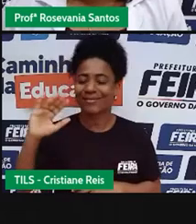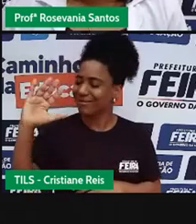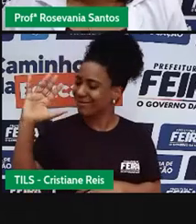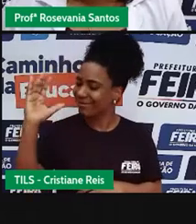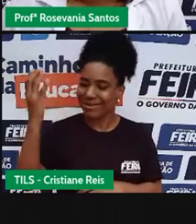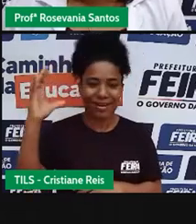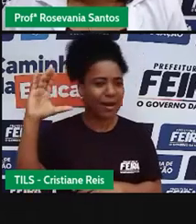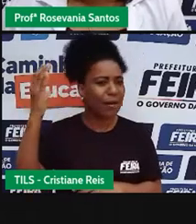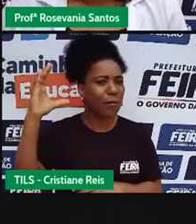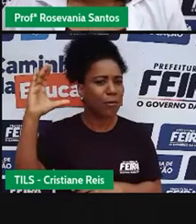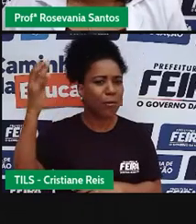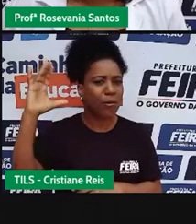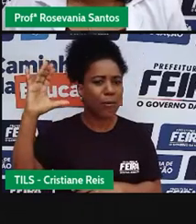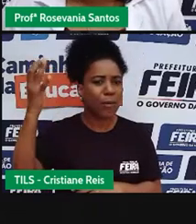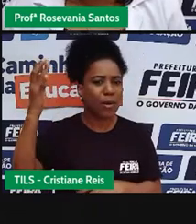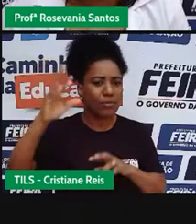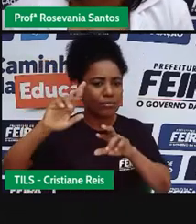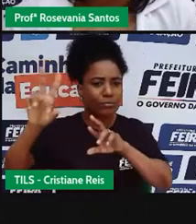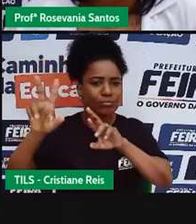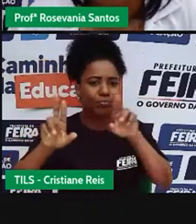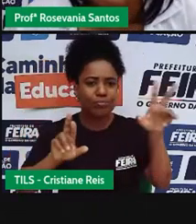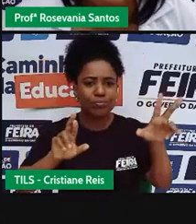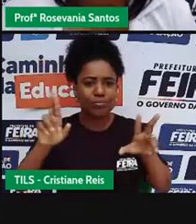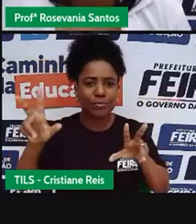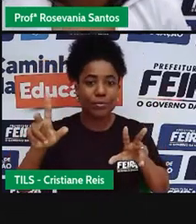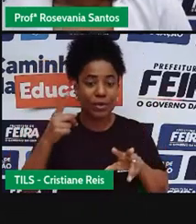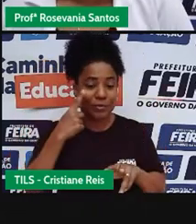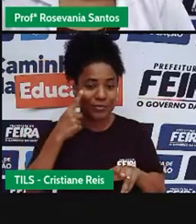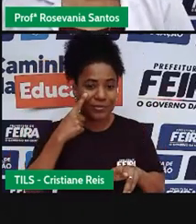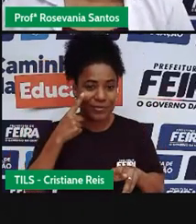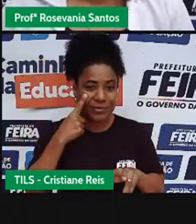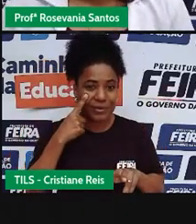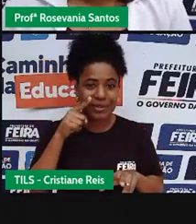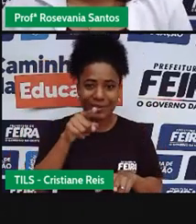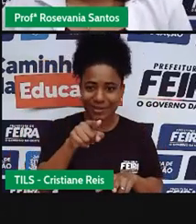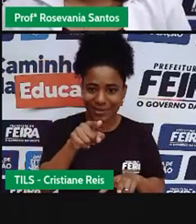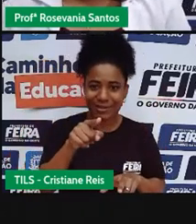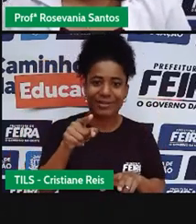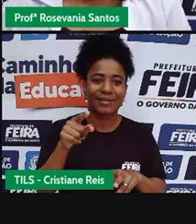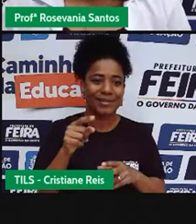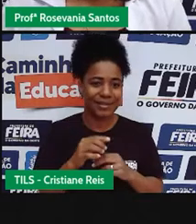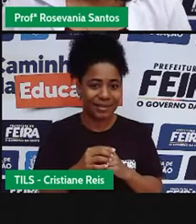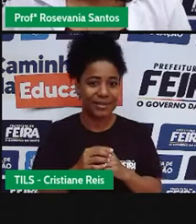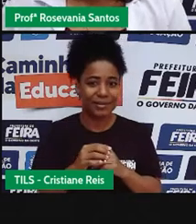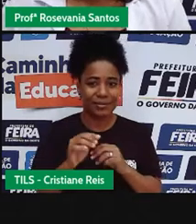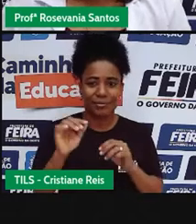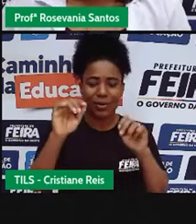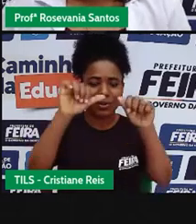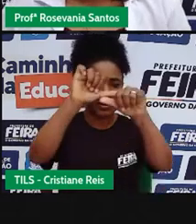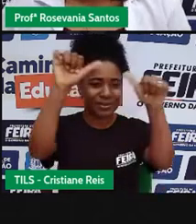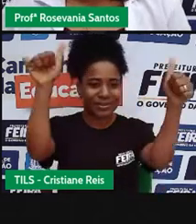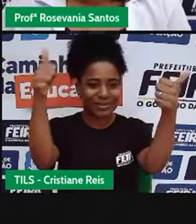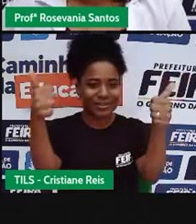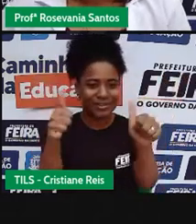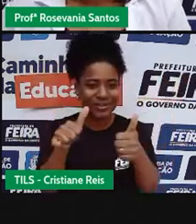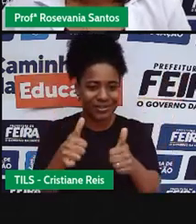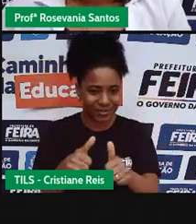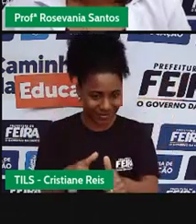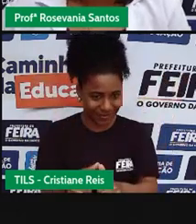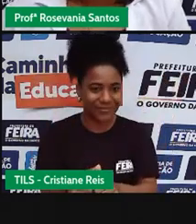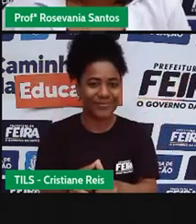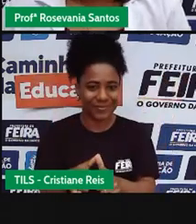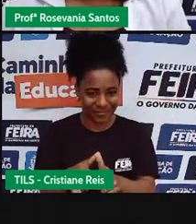mapa mentalzinho que foi retirado do Brasil Escola, como vocês podem perceber, e ele está aqui mostrando, né, os